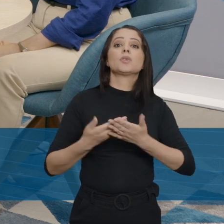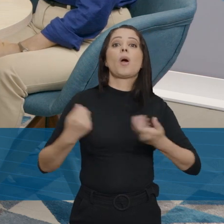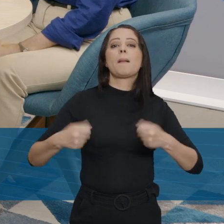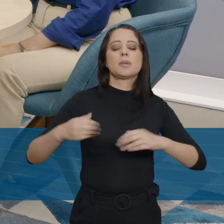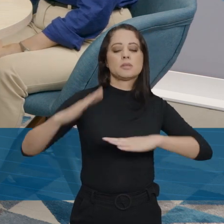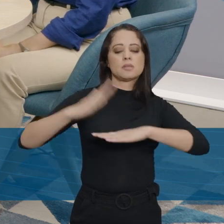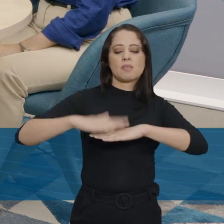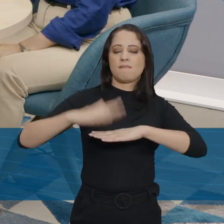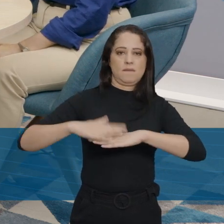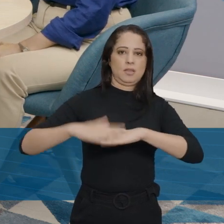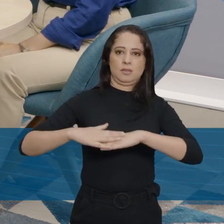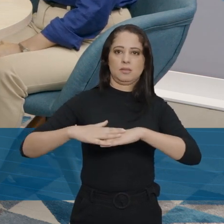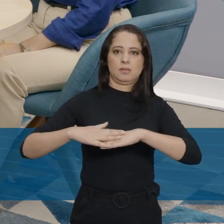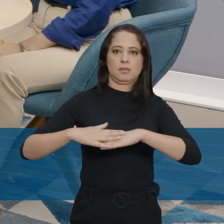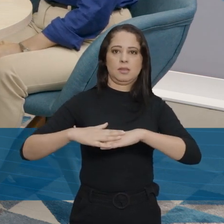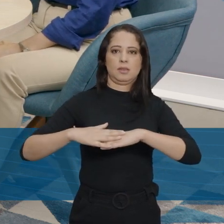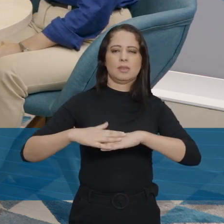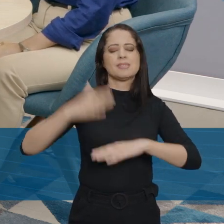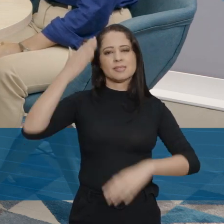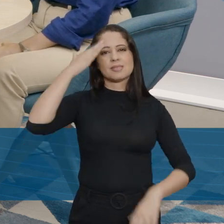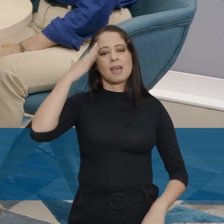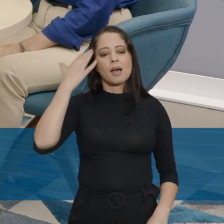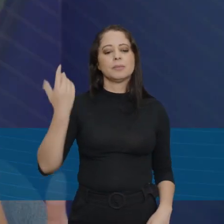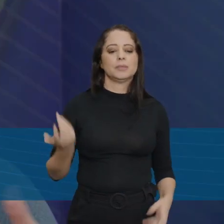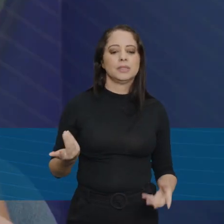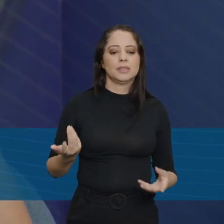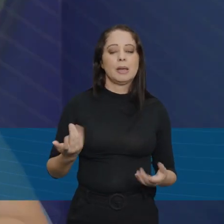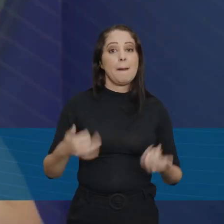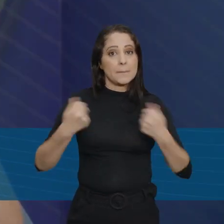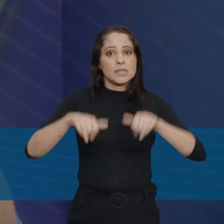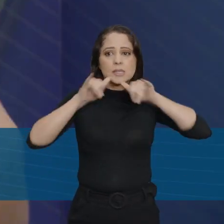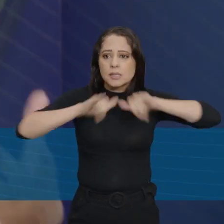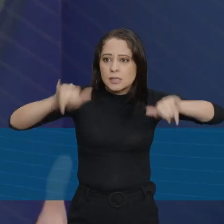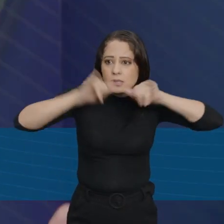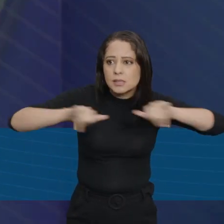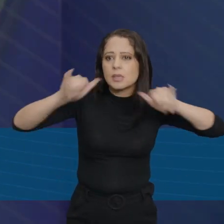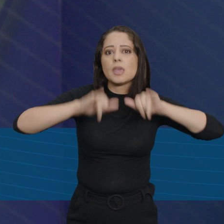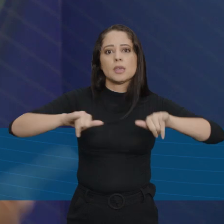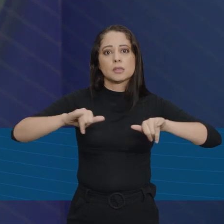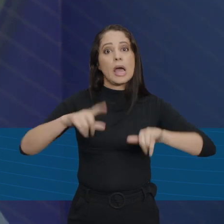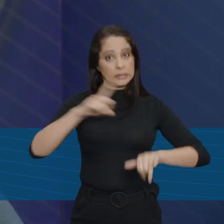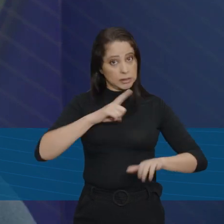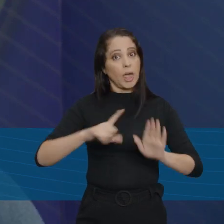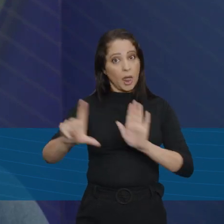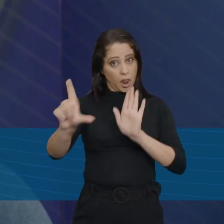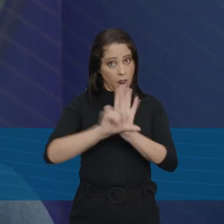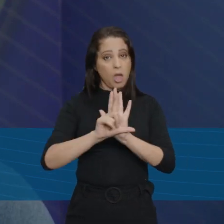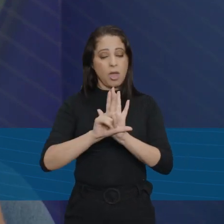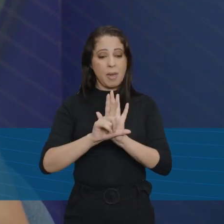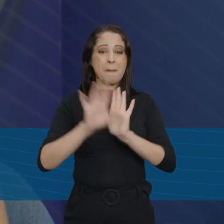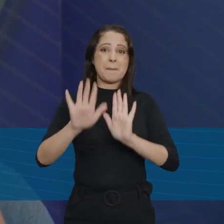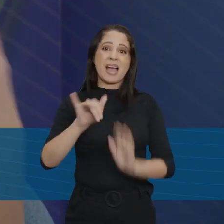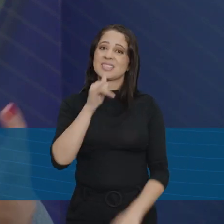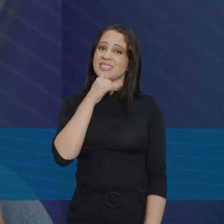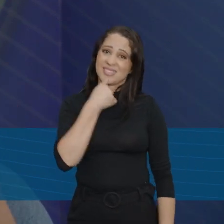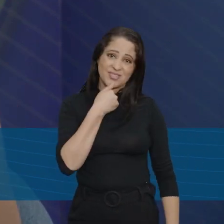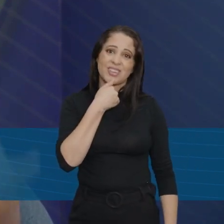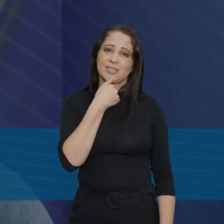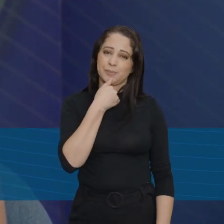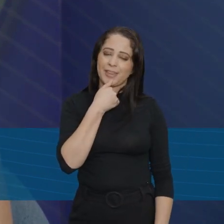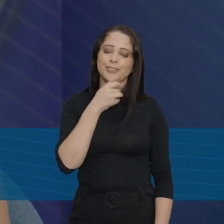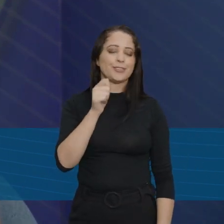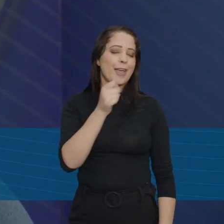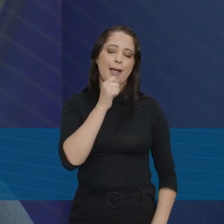do que você mencionou? Colocar o tema para jogo mesmo, campanhas de conscientização. Nós temos leis também, né, que infelizmente